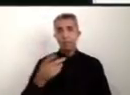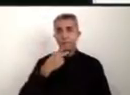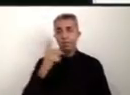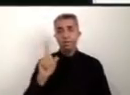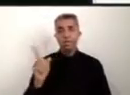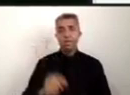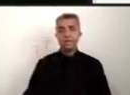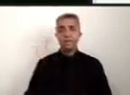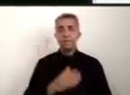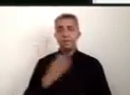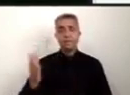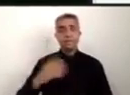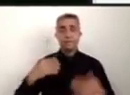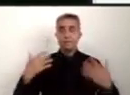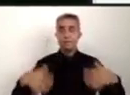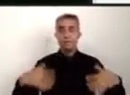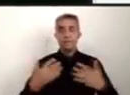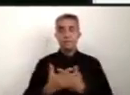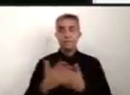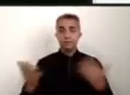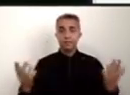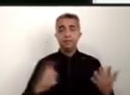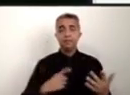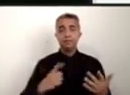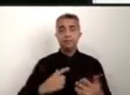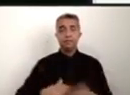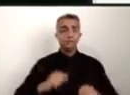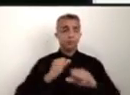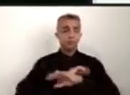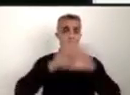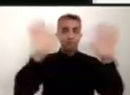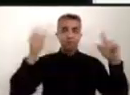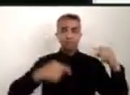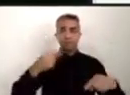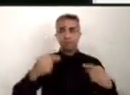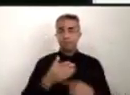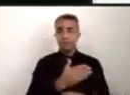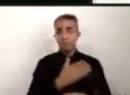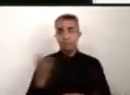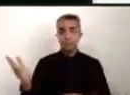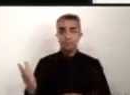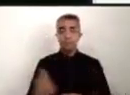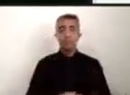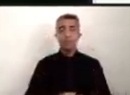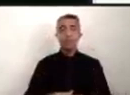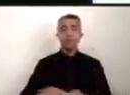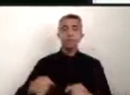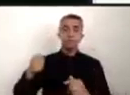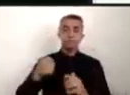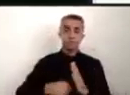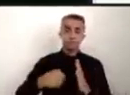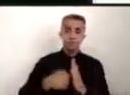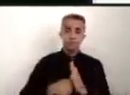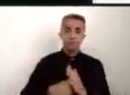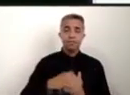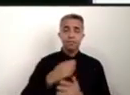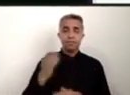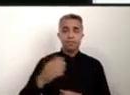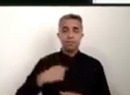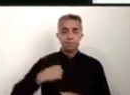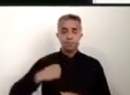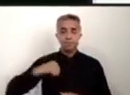patente após o debate. Eles foram à loucura, pois de forma incisiva, o candidato a prefeito